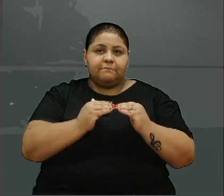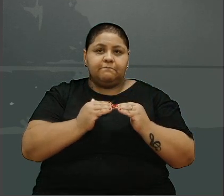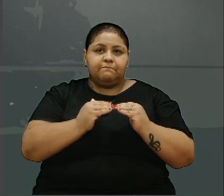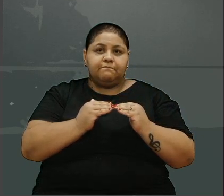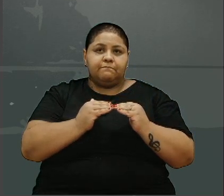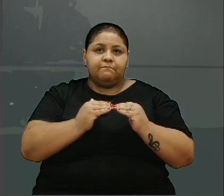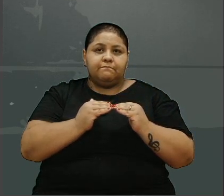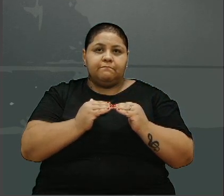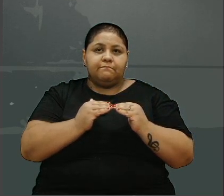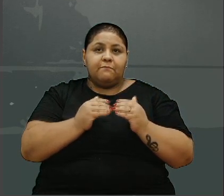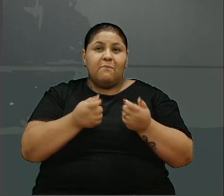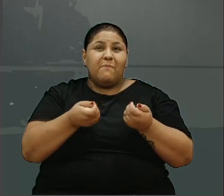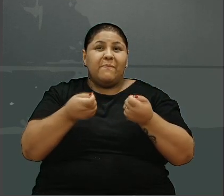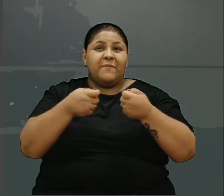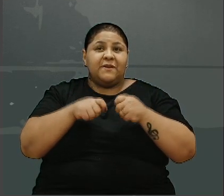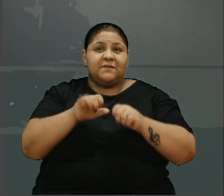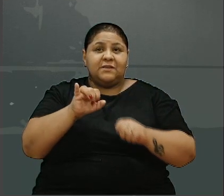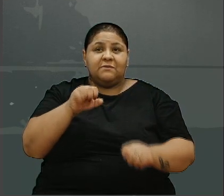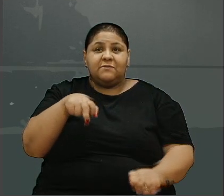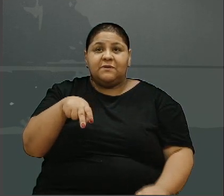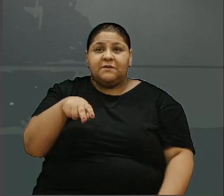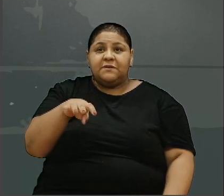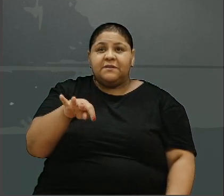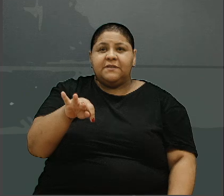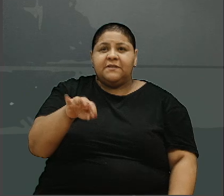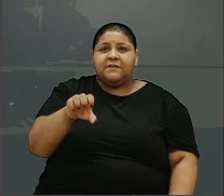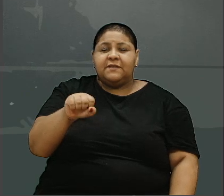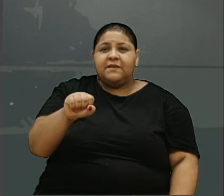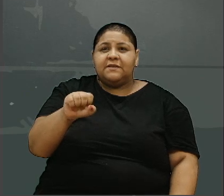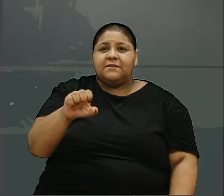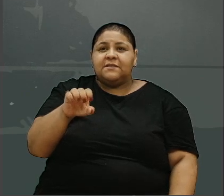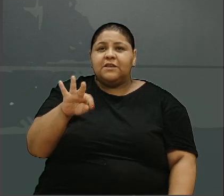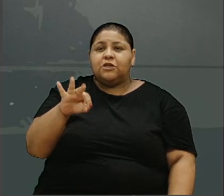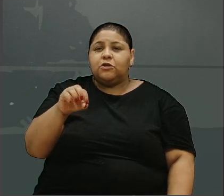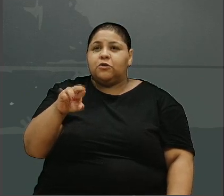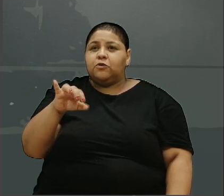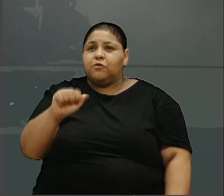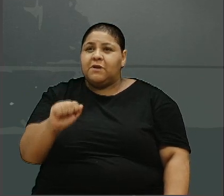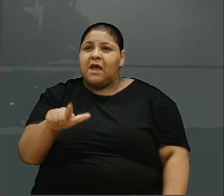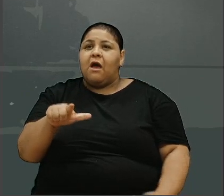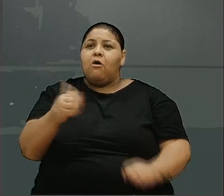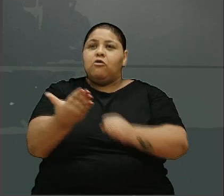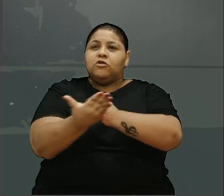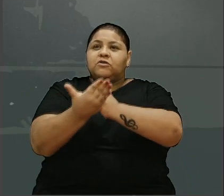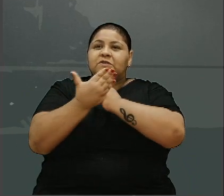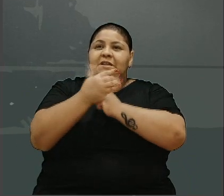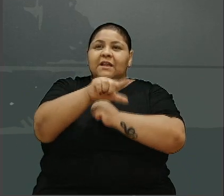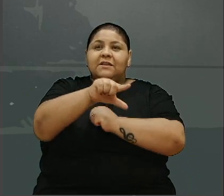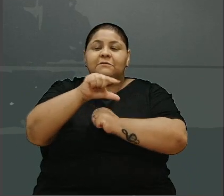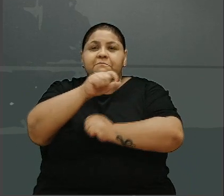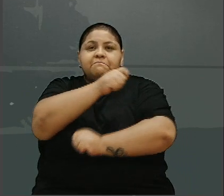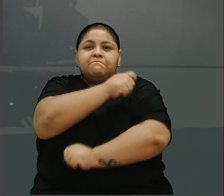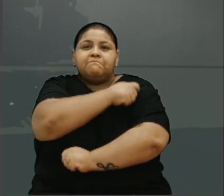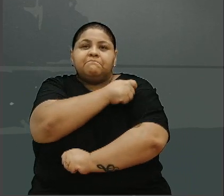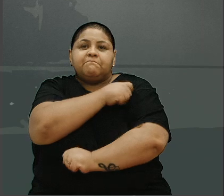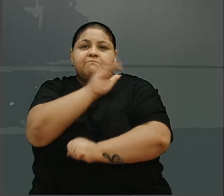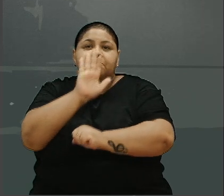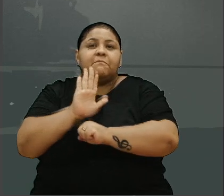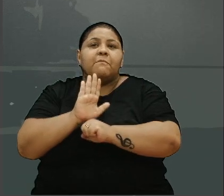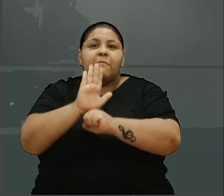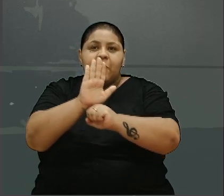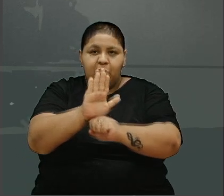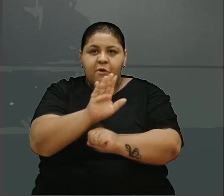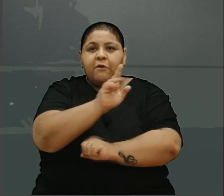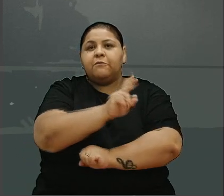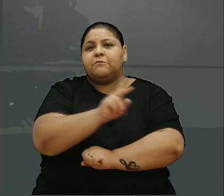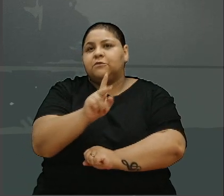nos auxiliar nas decisões dos nossos alunos, para apoiar os nossos